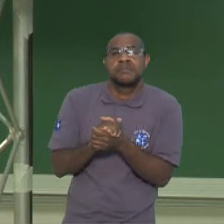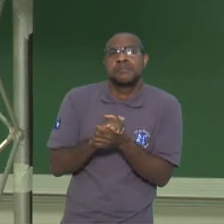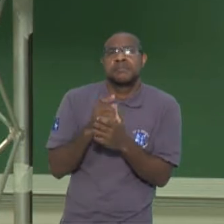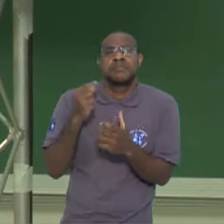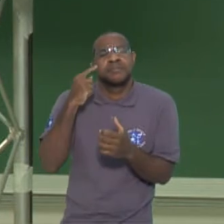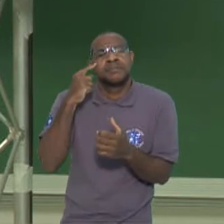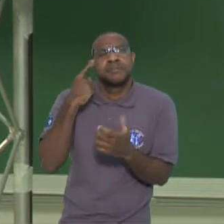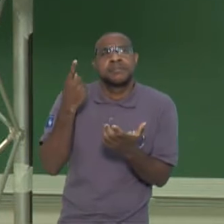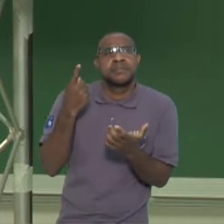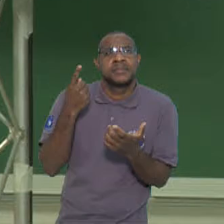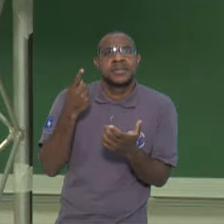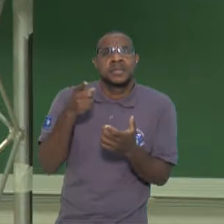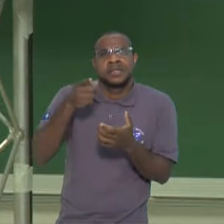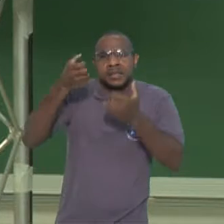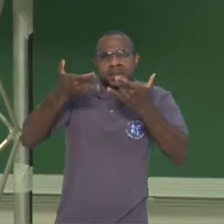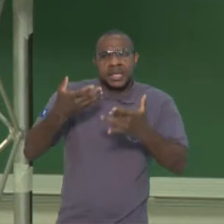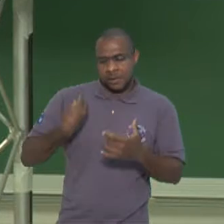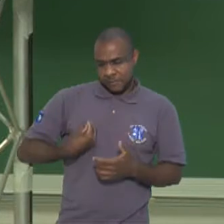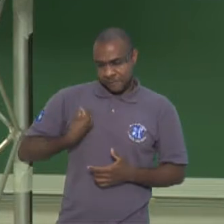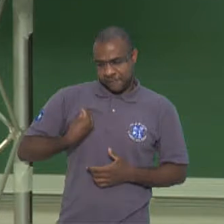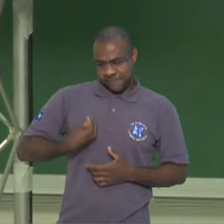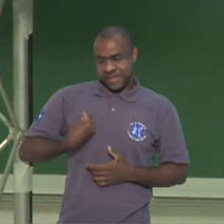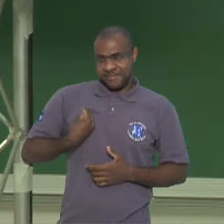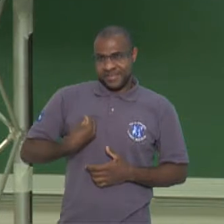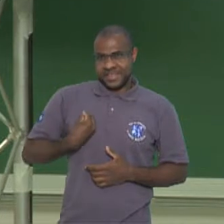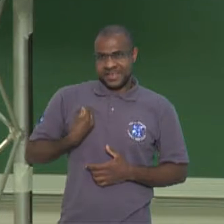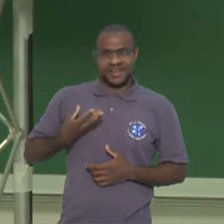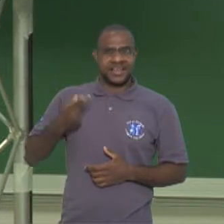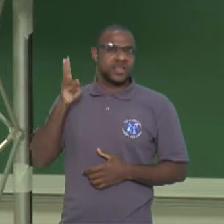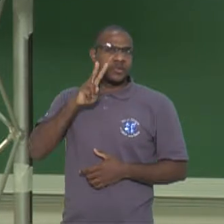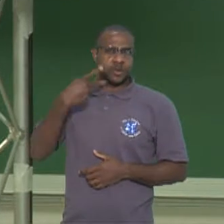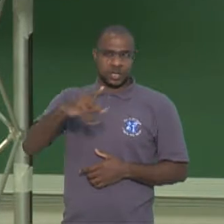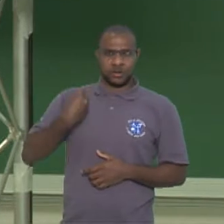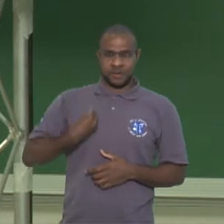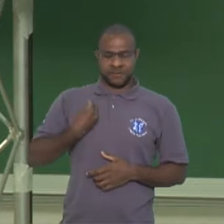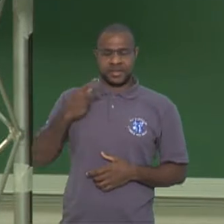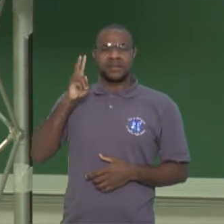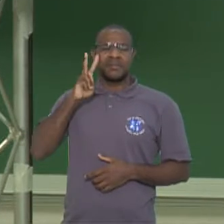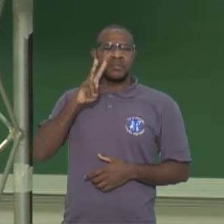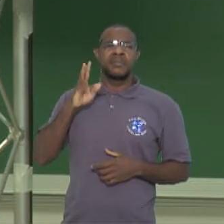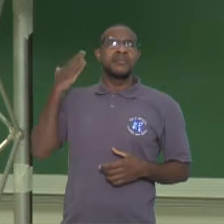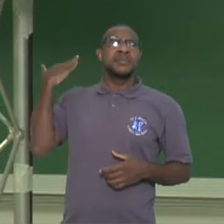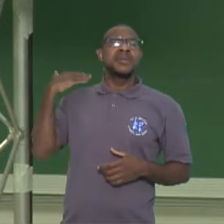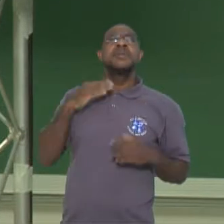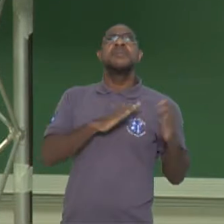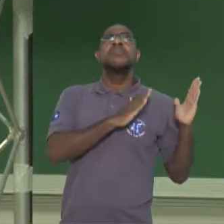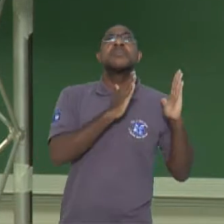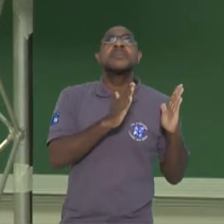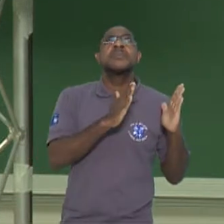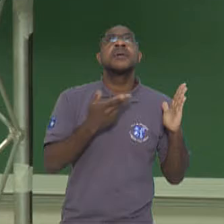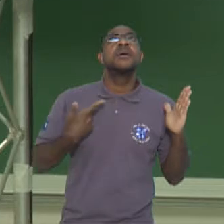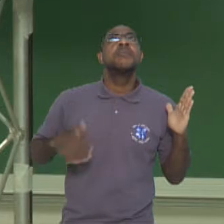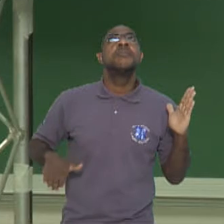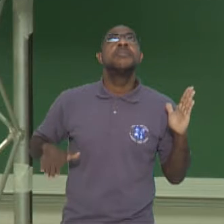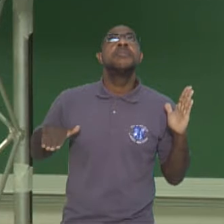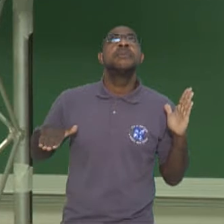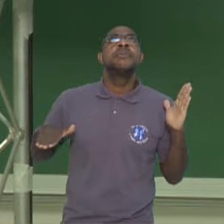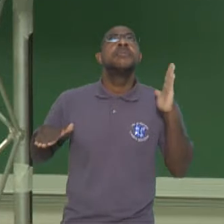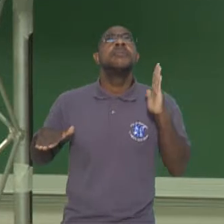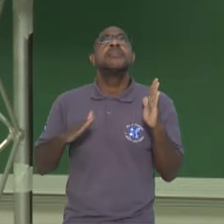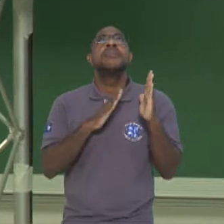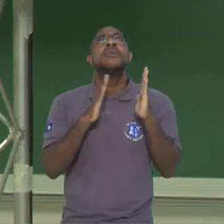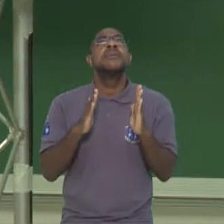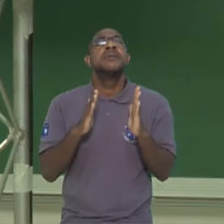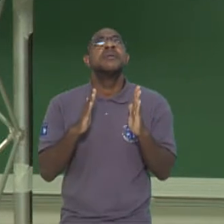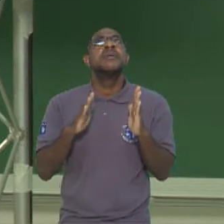na sua vida, você vai selecionar algumas partes, algumas cenas, você vai recordar melhor. Então, a gente